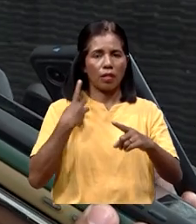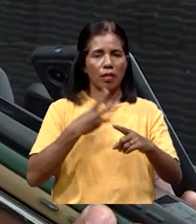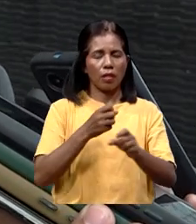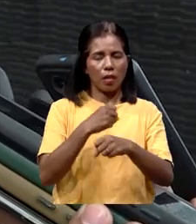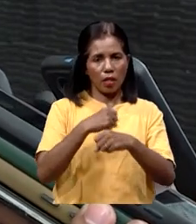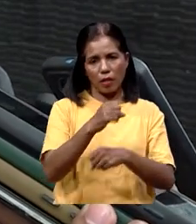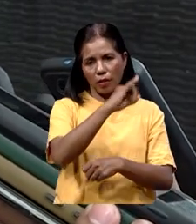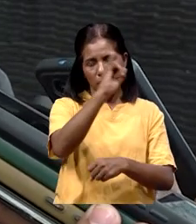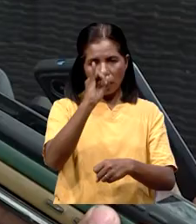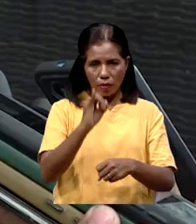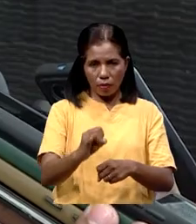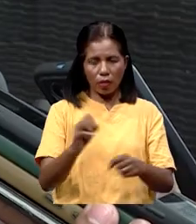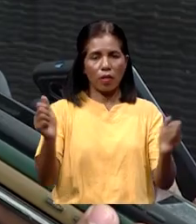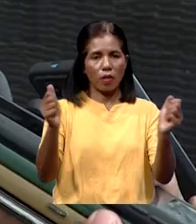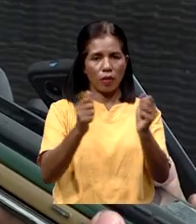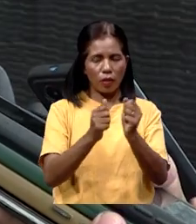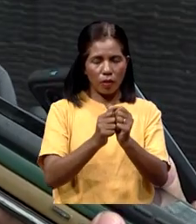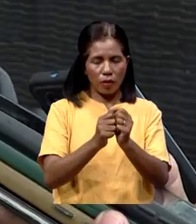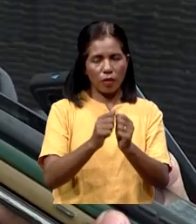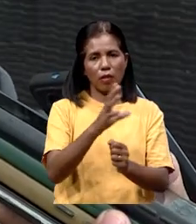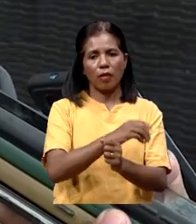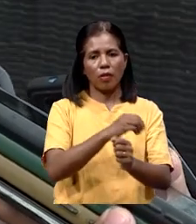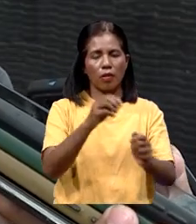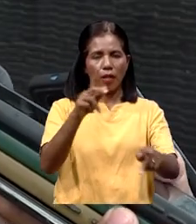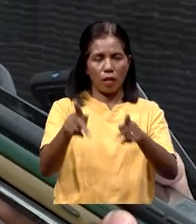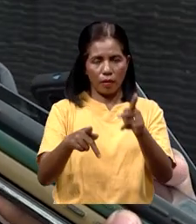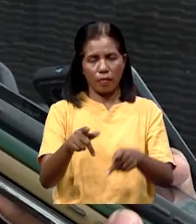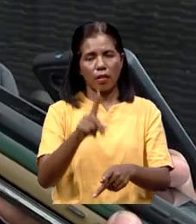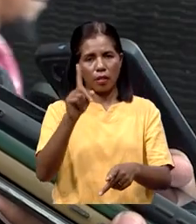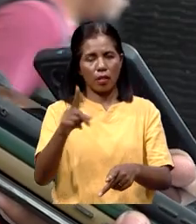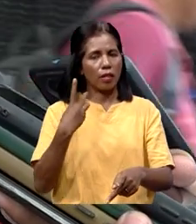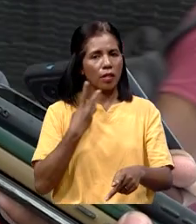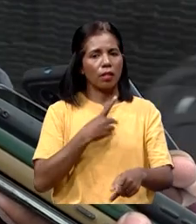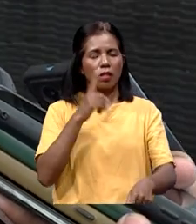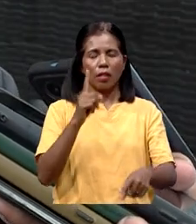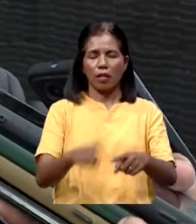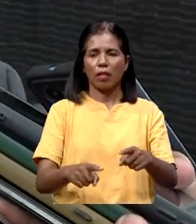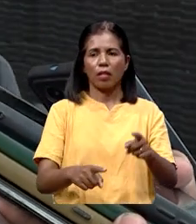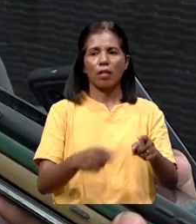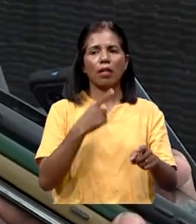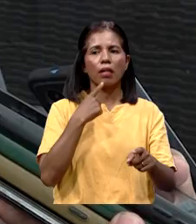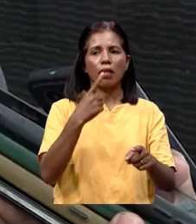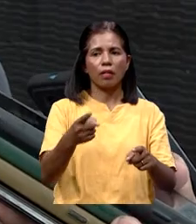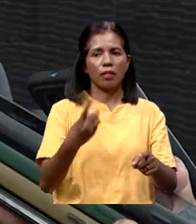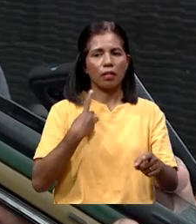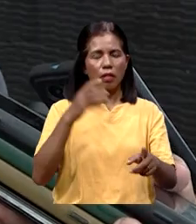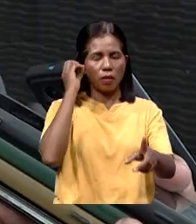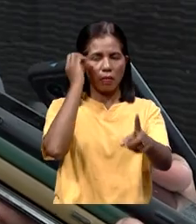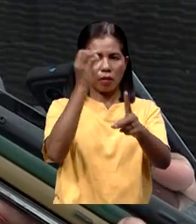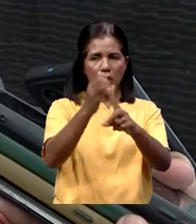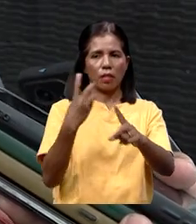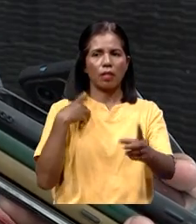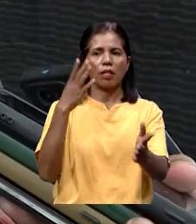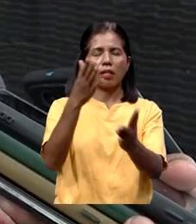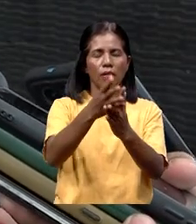entrevista ho fonte ruma, ita labele hatama itene opinião. Bangira ita